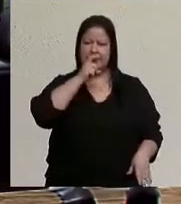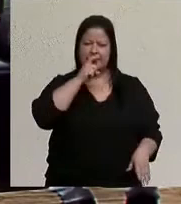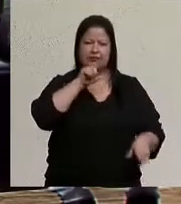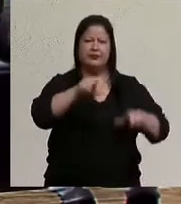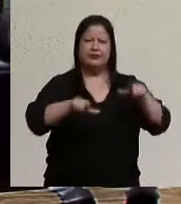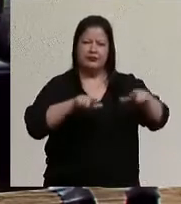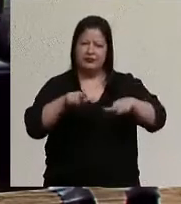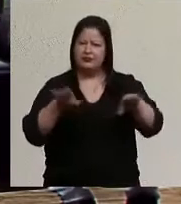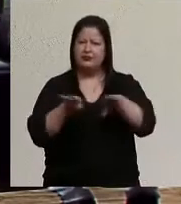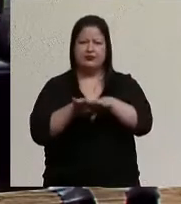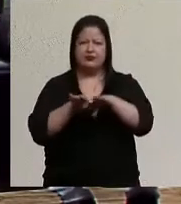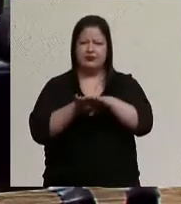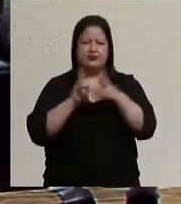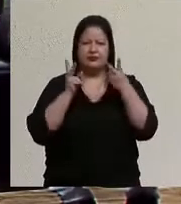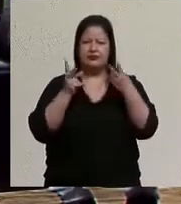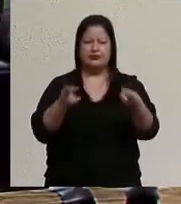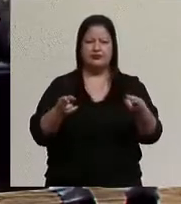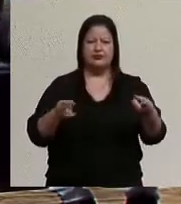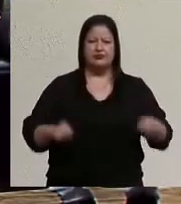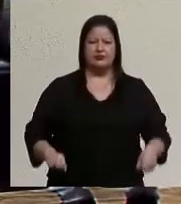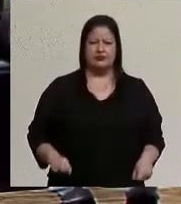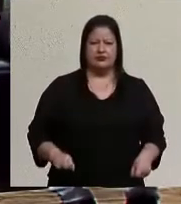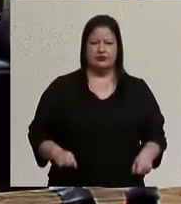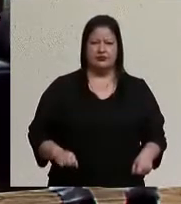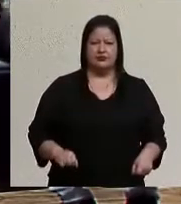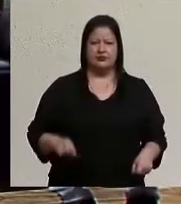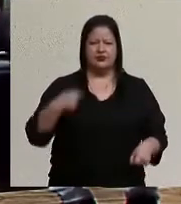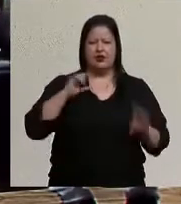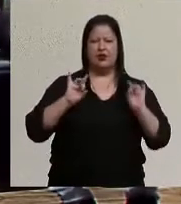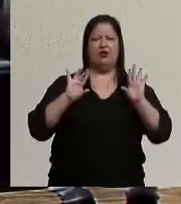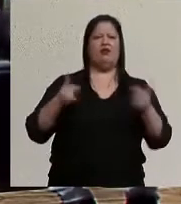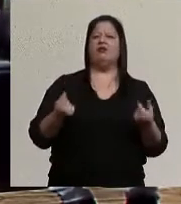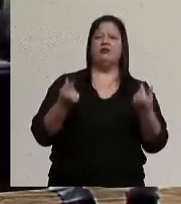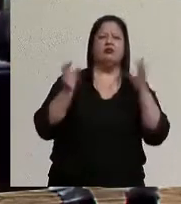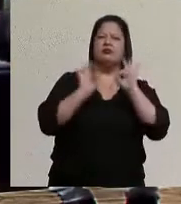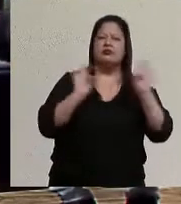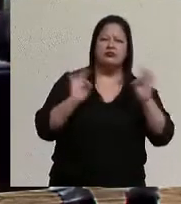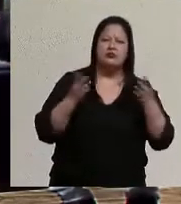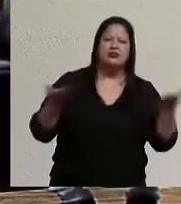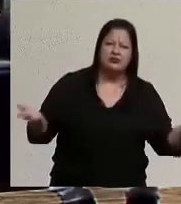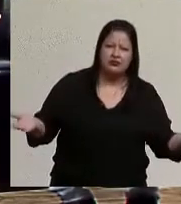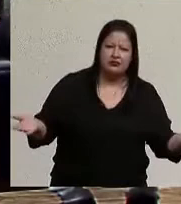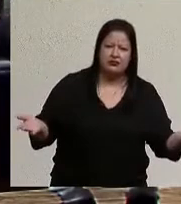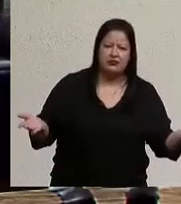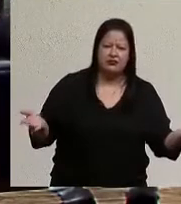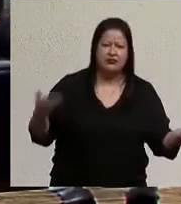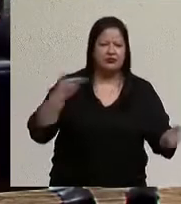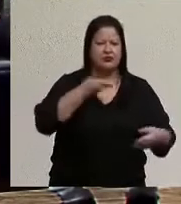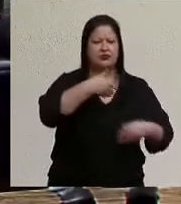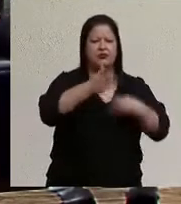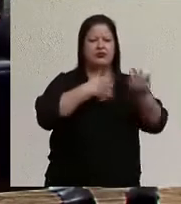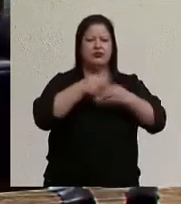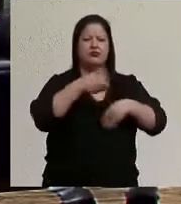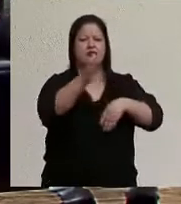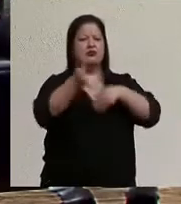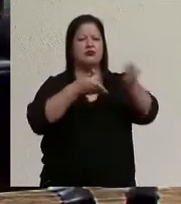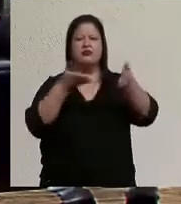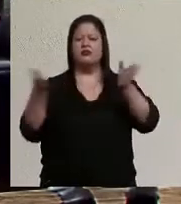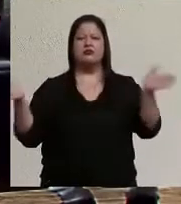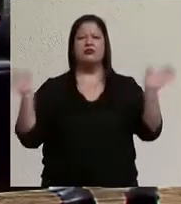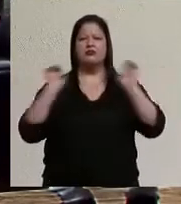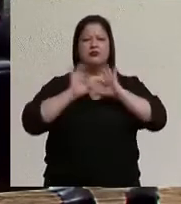pai é trabalhador eu não nasci no berço de ouro não pô eu entro e saio em qualquer ambiente